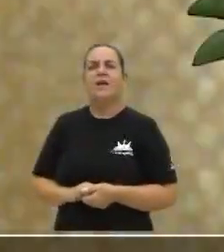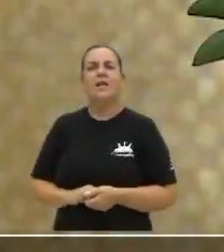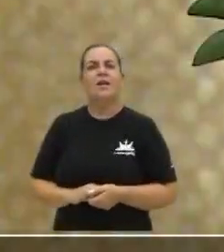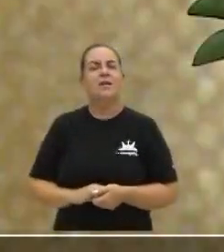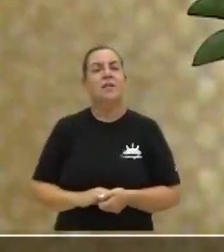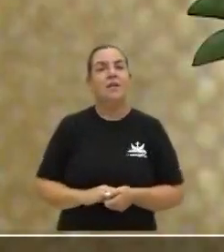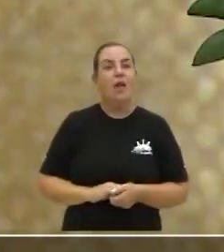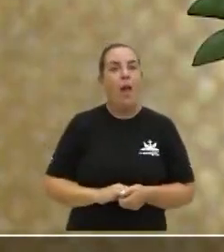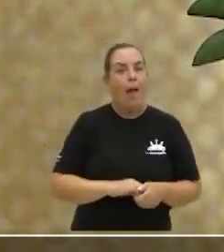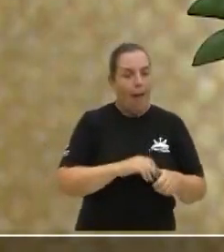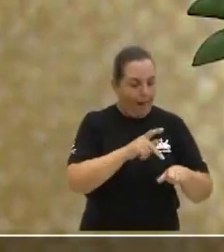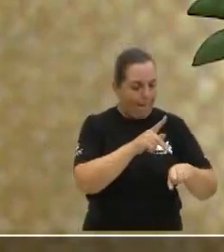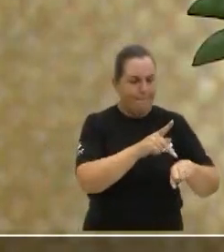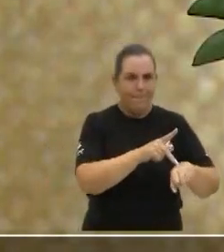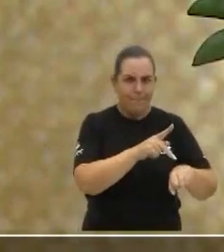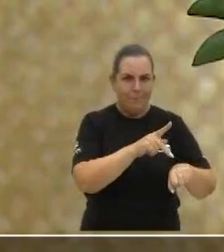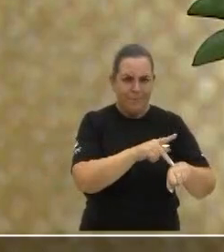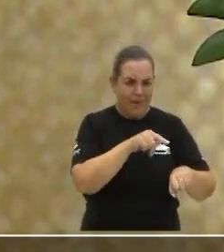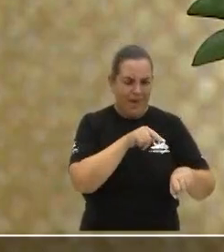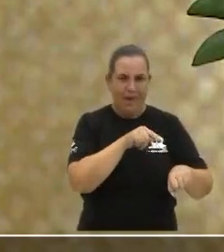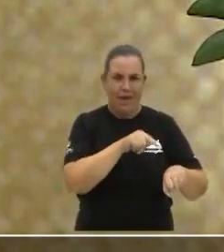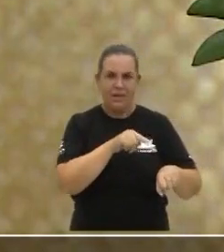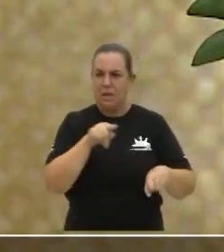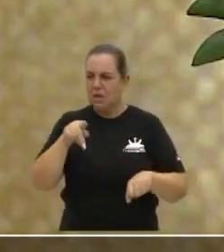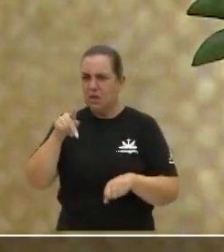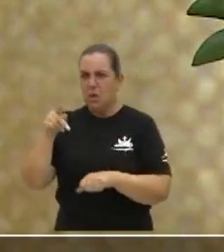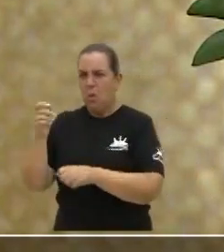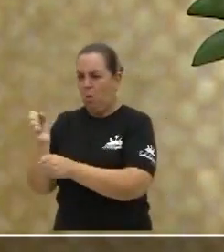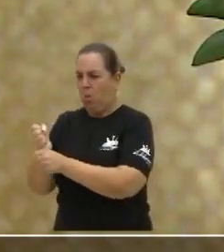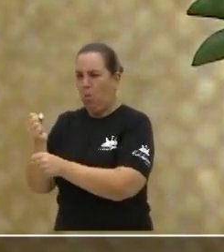A pedra que os pedreiros